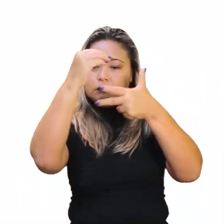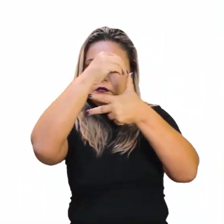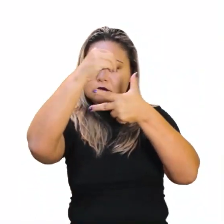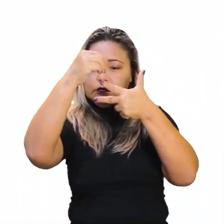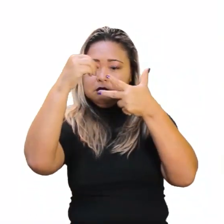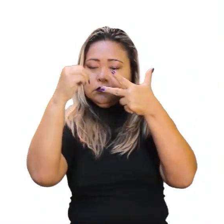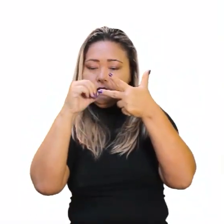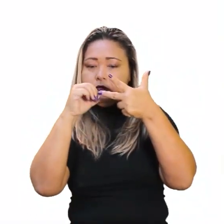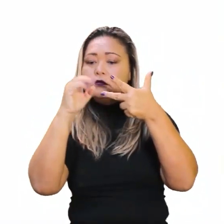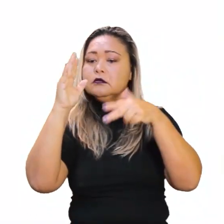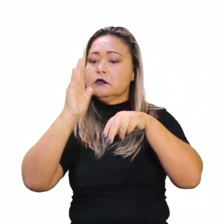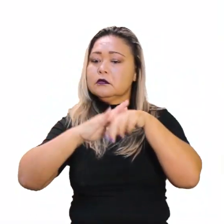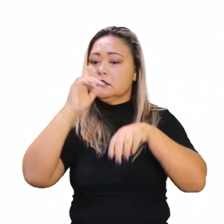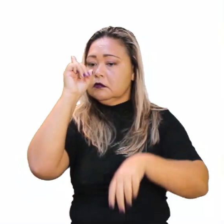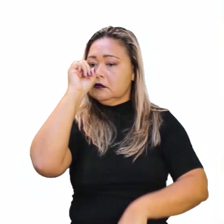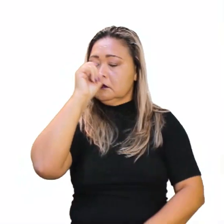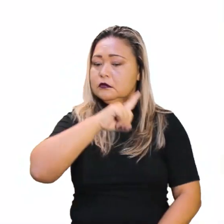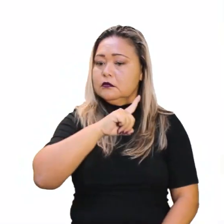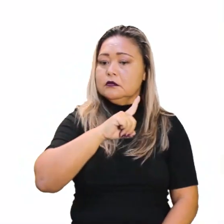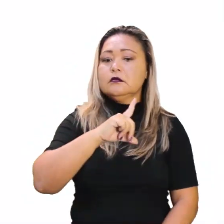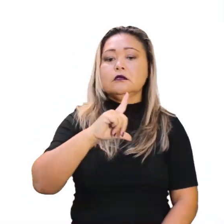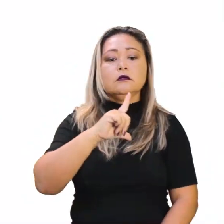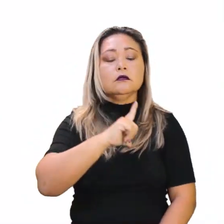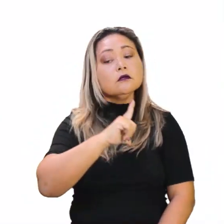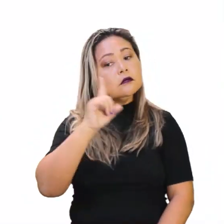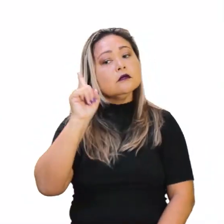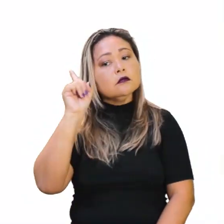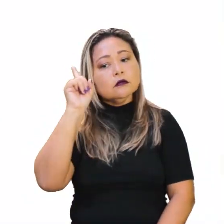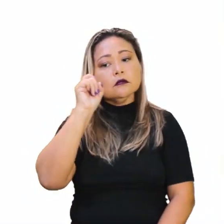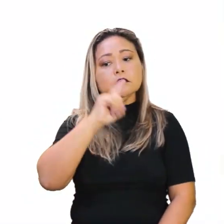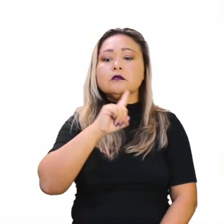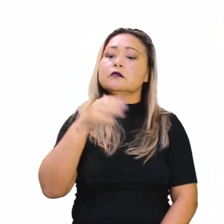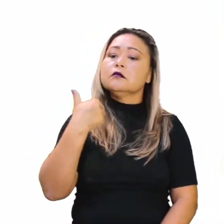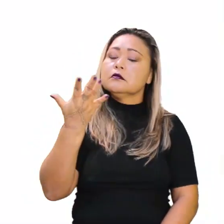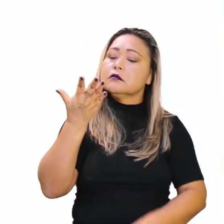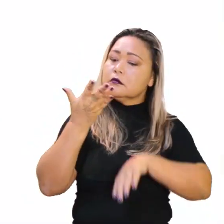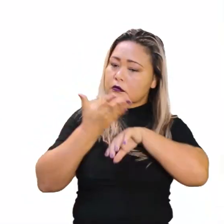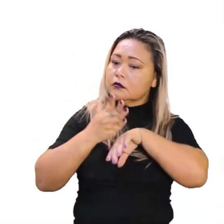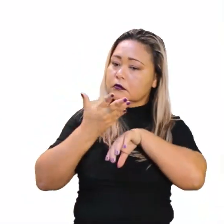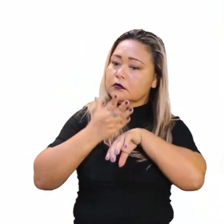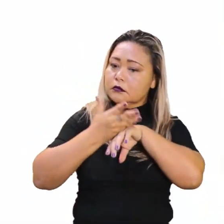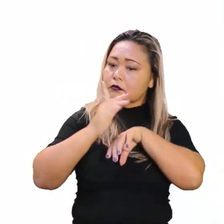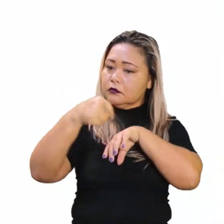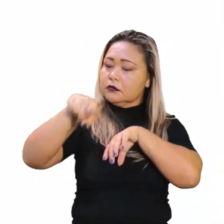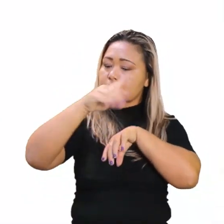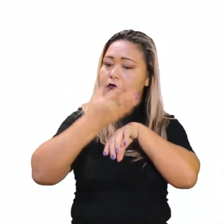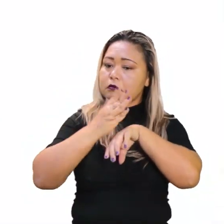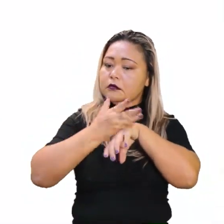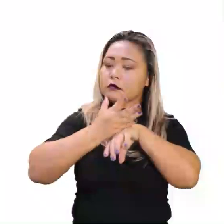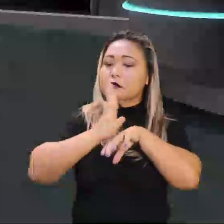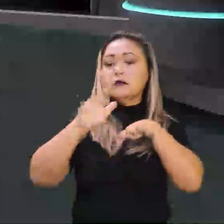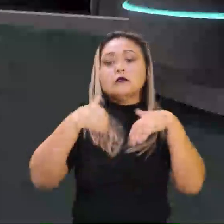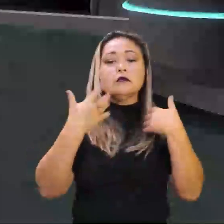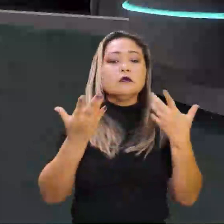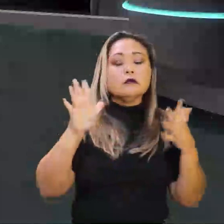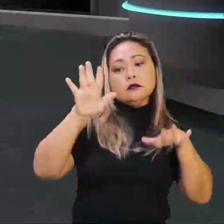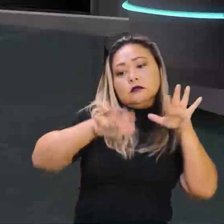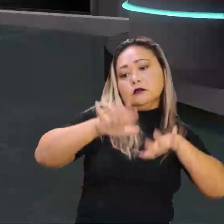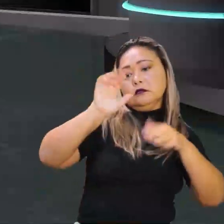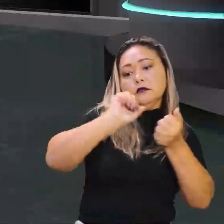sabemos que são questões mais complexas, né? Tem um grau de dificuldade, e vocês já vão treinando, viu, pessoal? É claro que às vezes nós fazemos